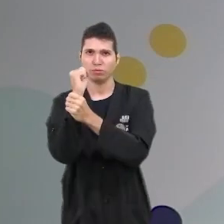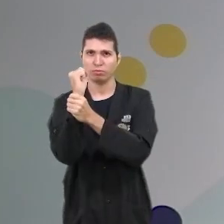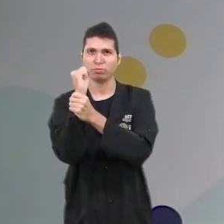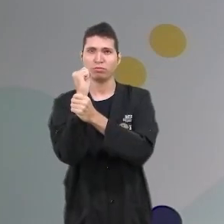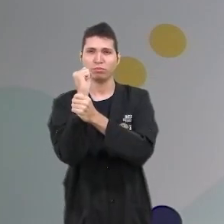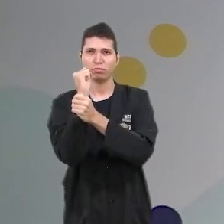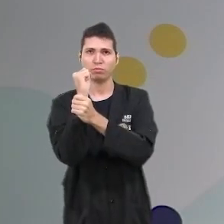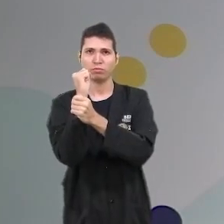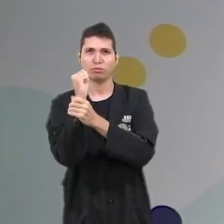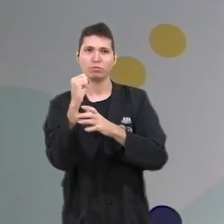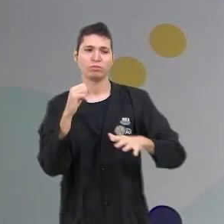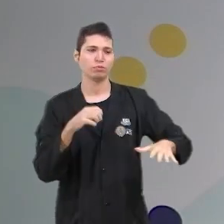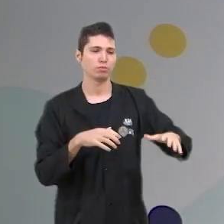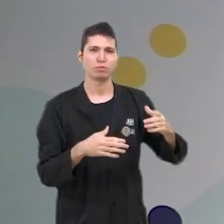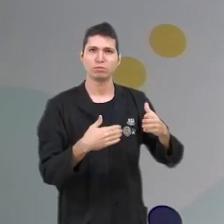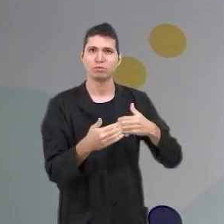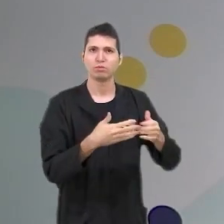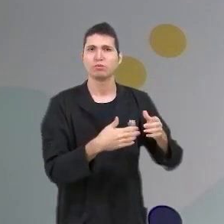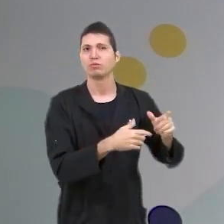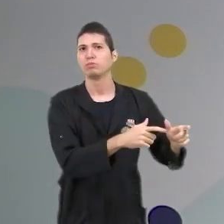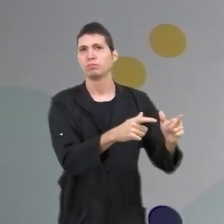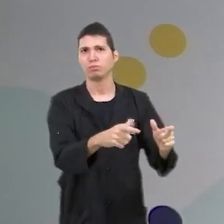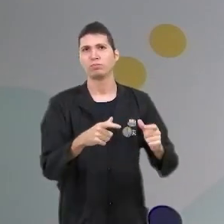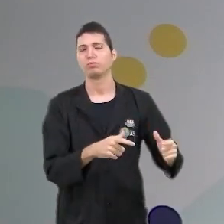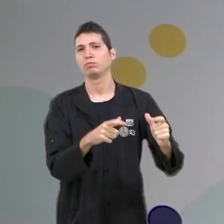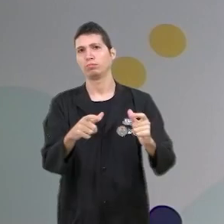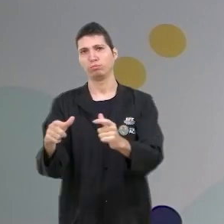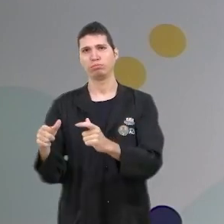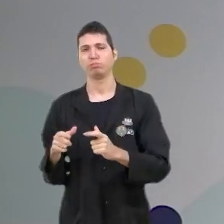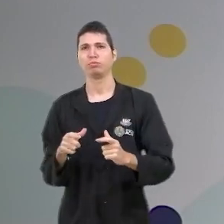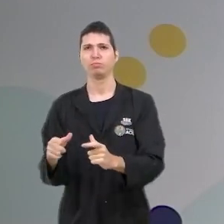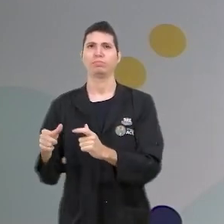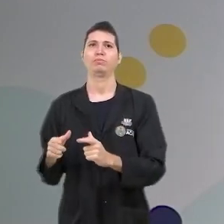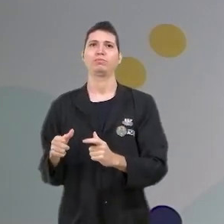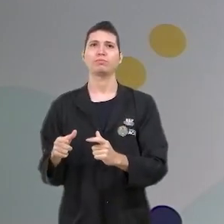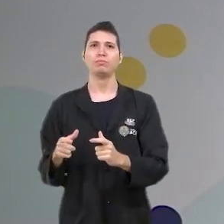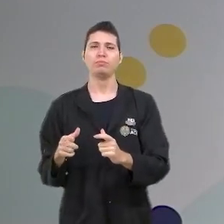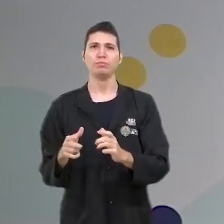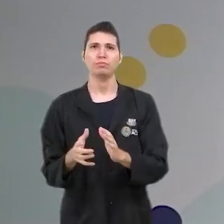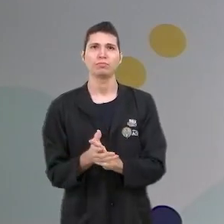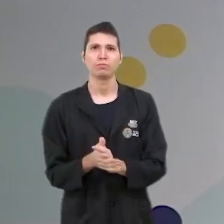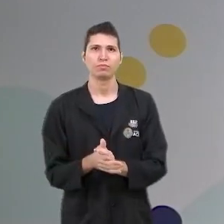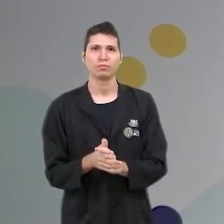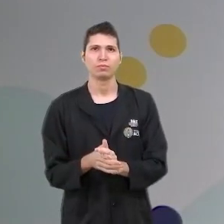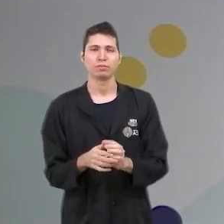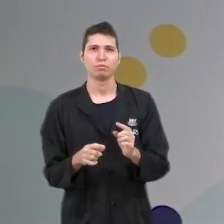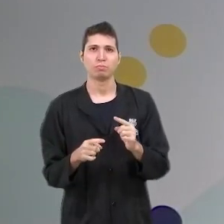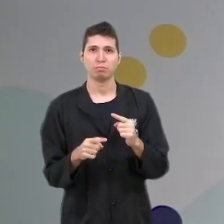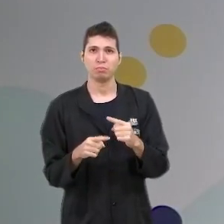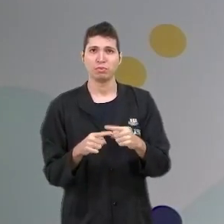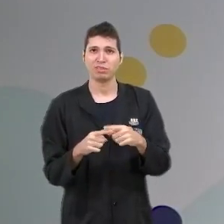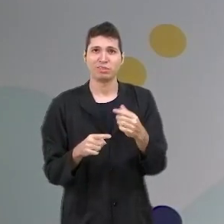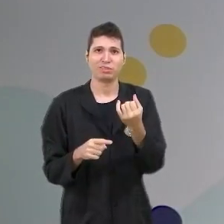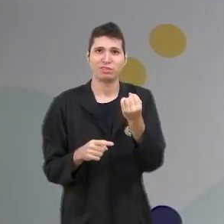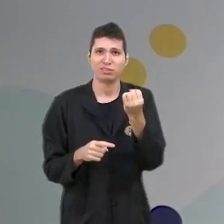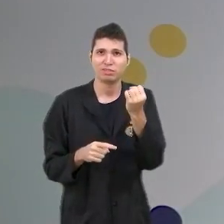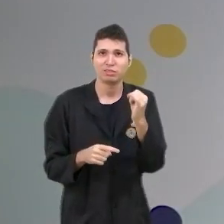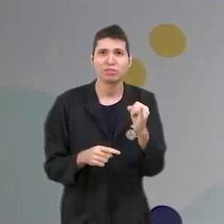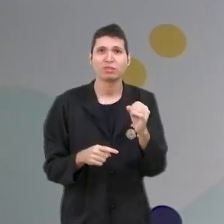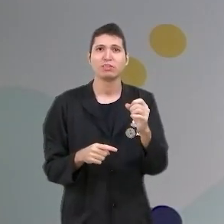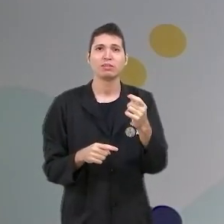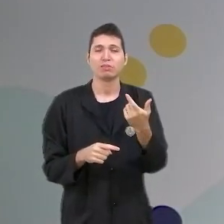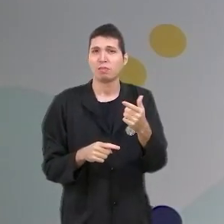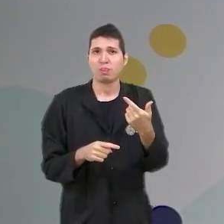nesses ambientes. Porque senão essa genética diminui e aí os seres que ficam ali ficam vulneráveis ou